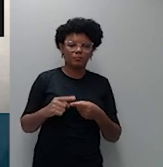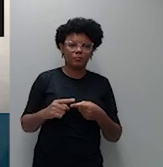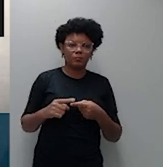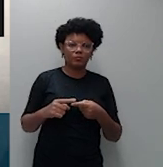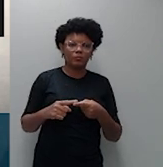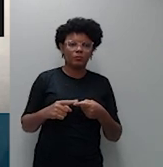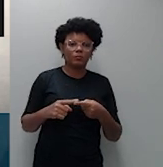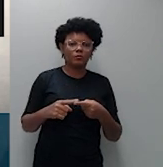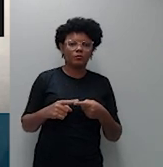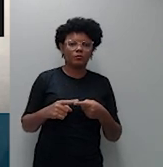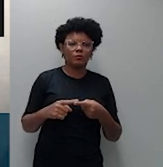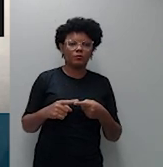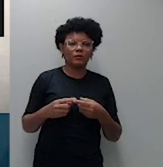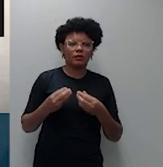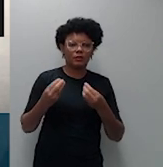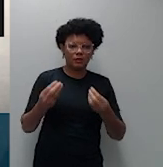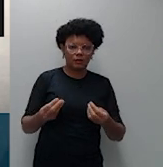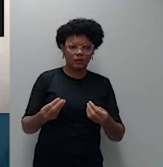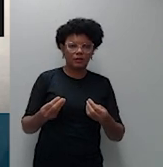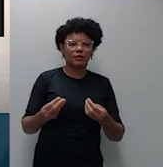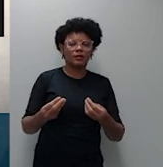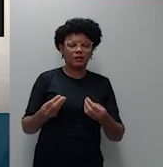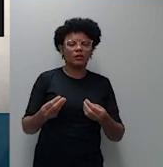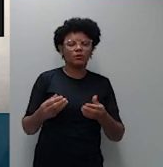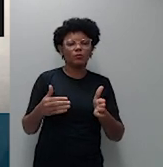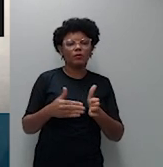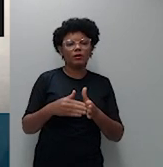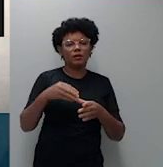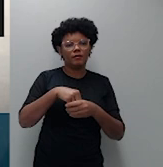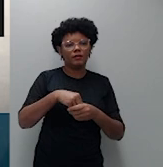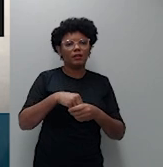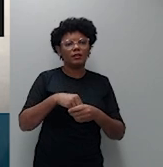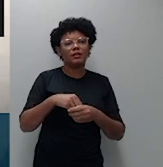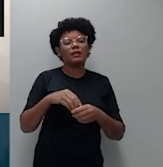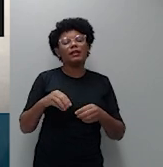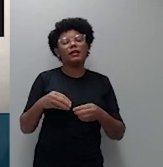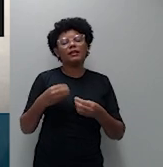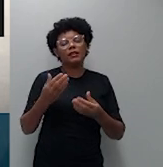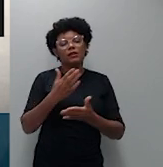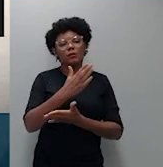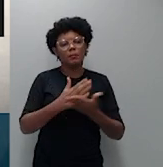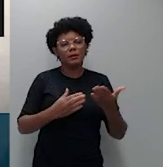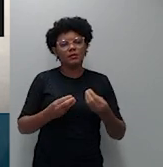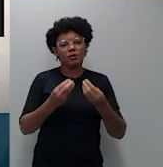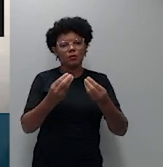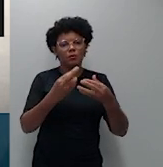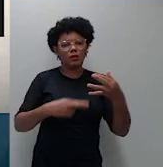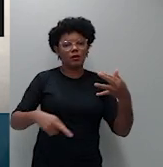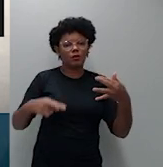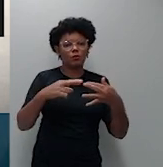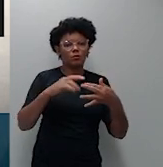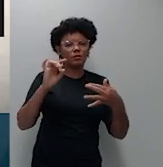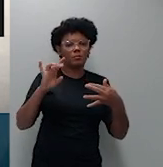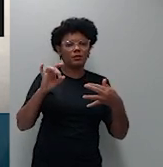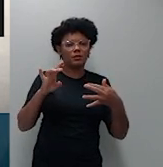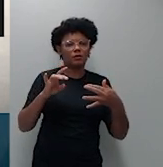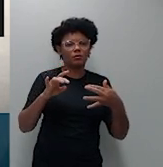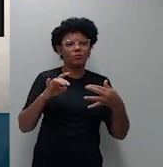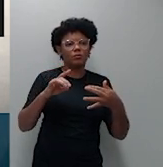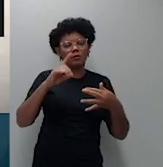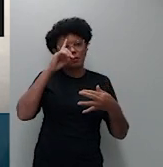dando provimento ao agravo interno e dando parcial provimento ao recurso especial mandando fazer a